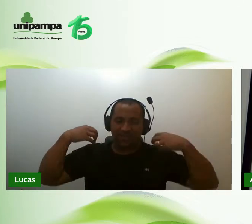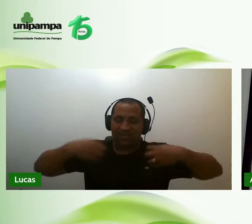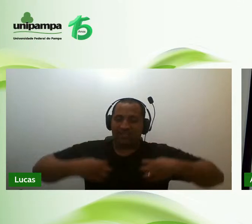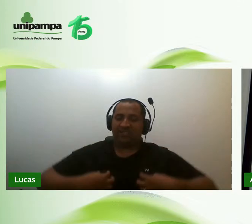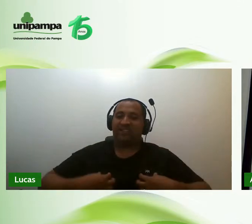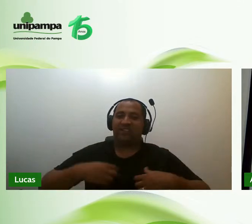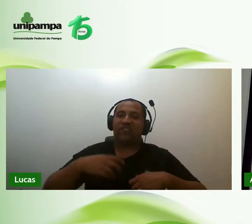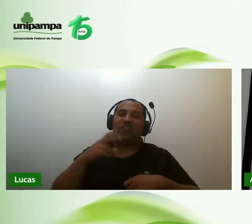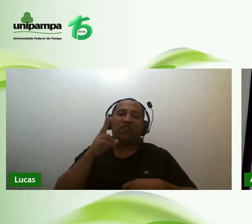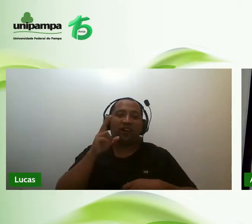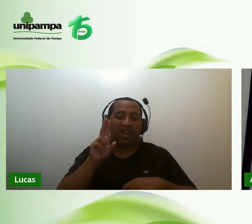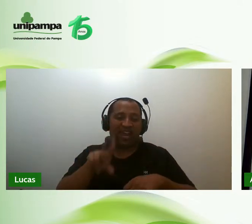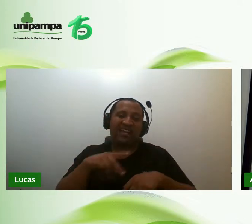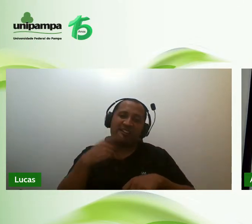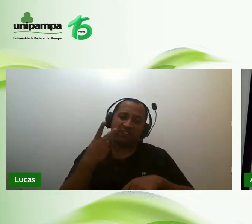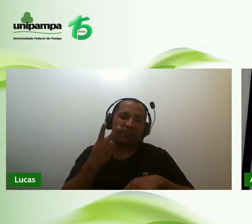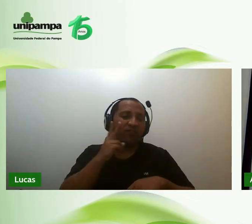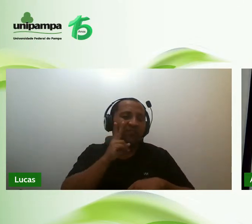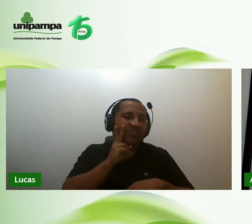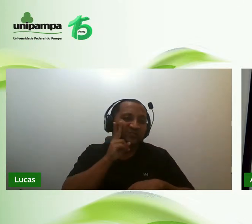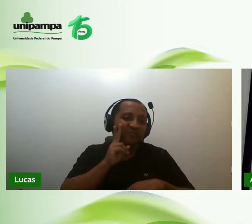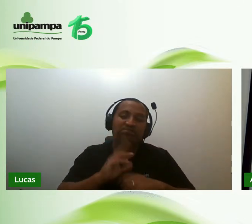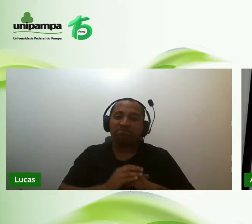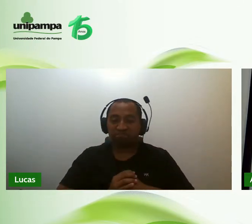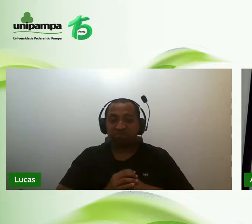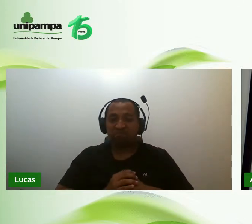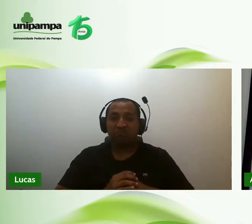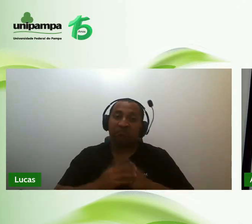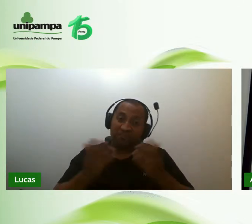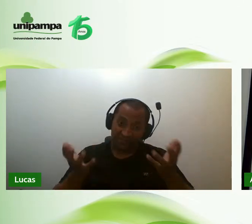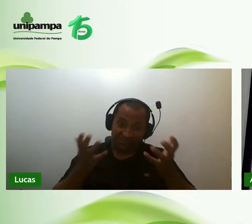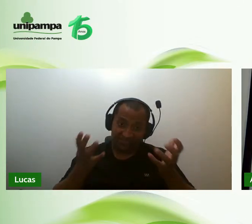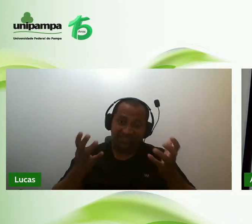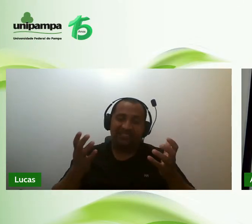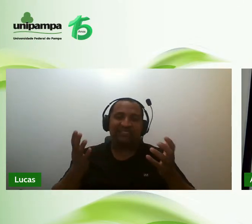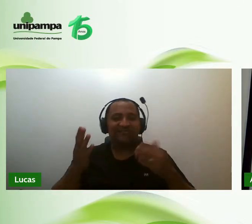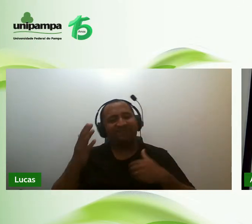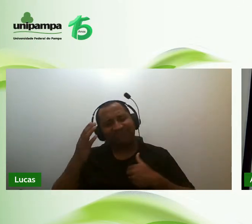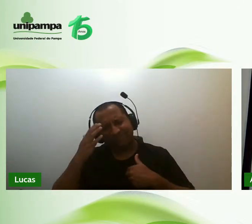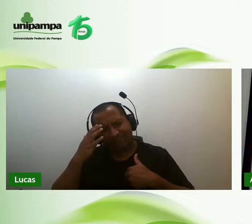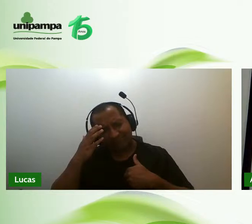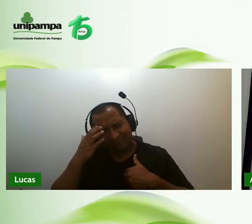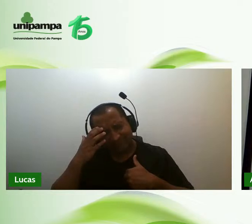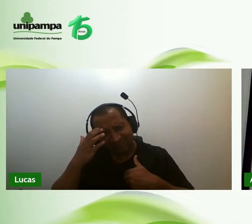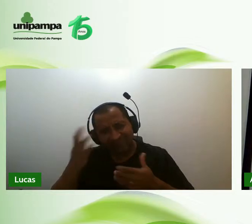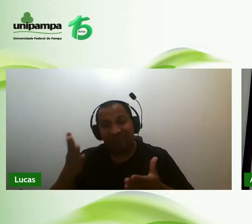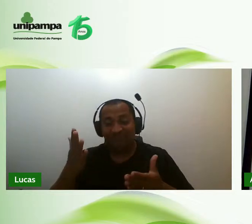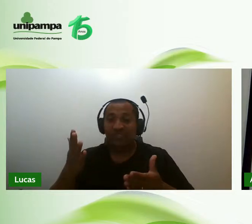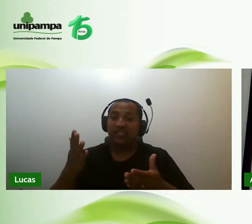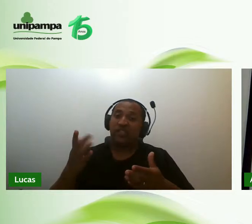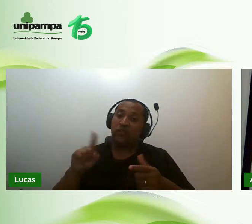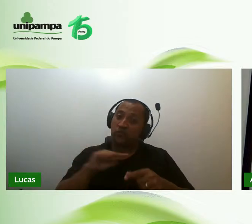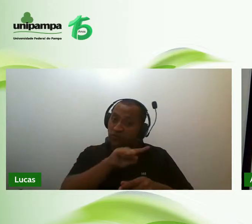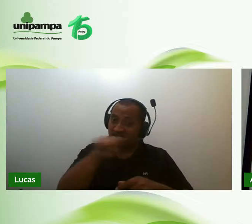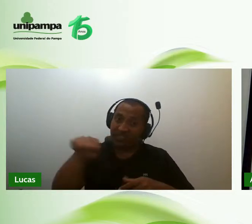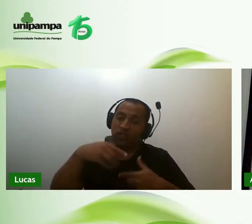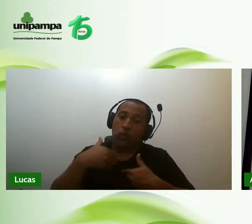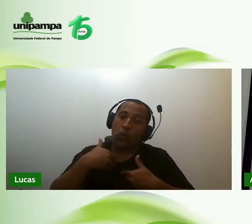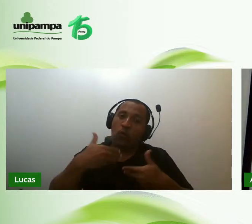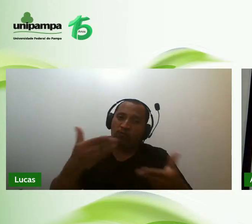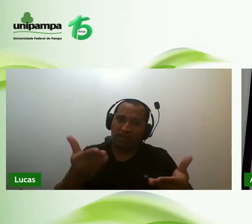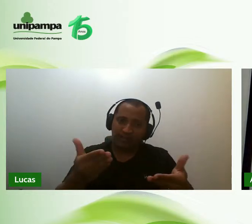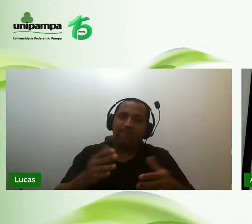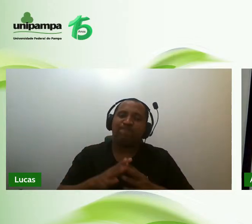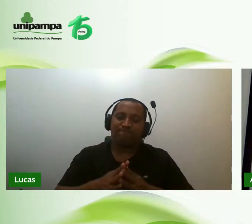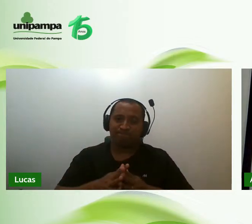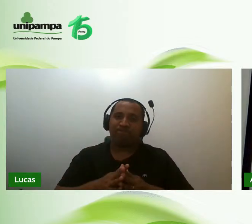echarpe vinho, né? Gostaria de agradecer imensamente o convite, né, da